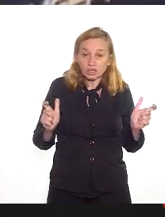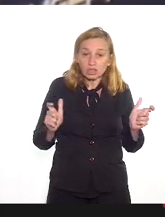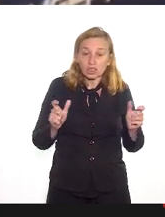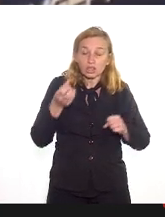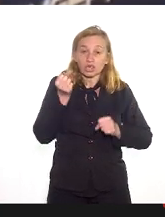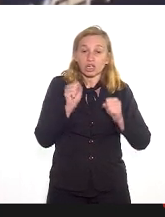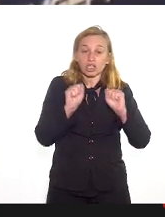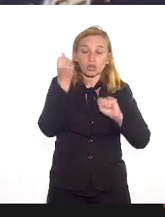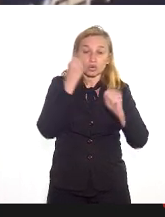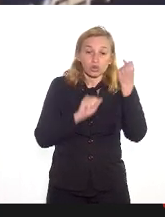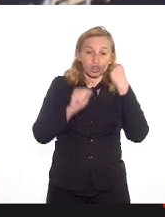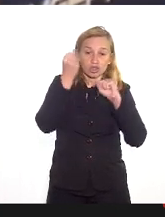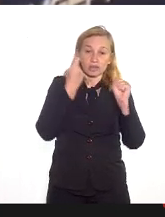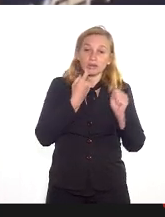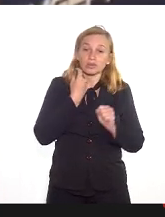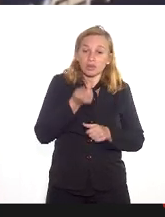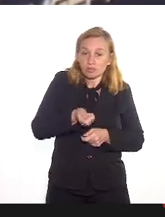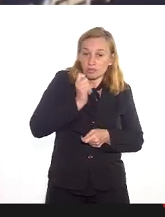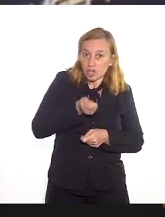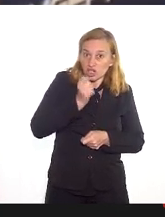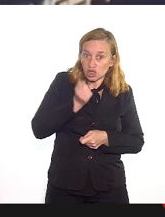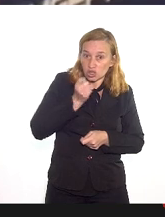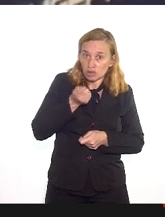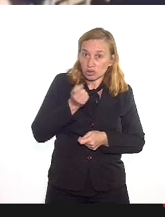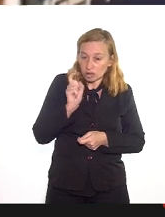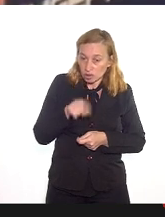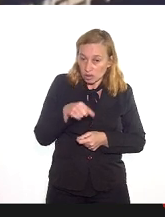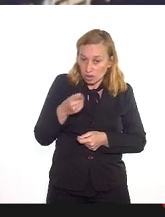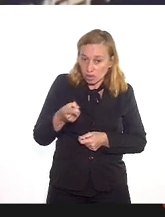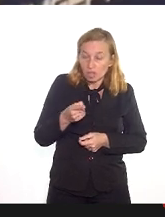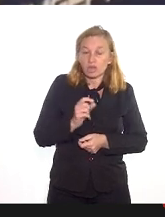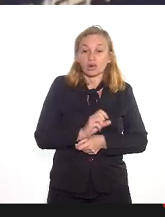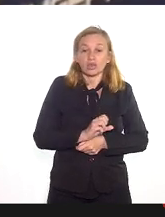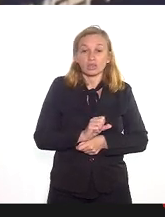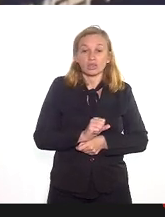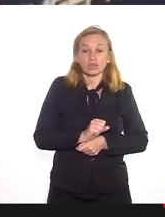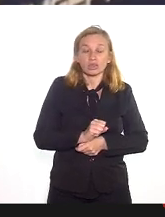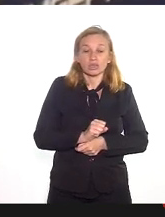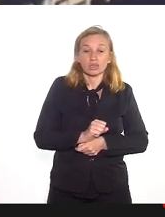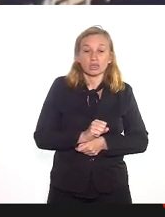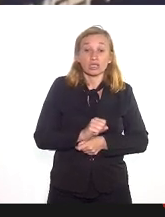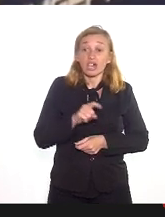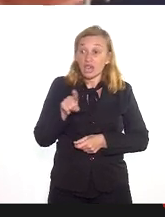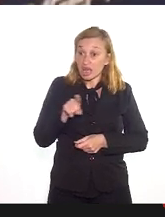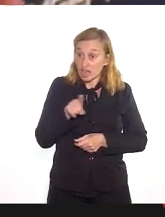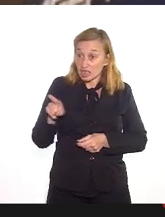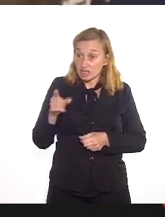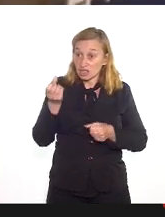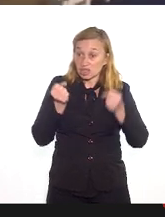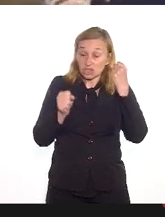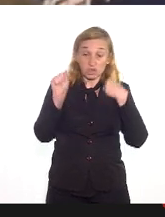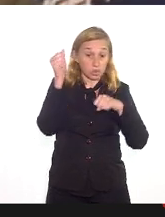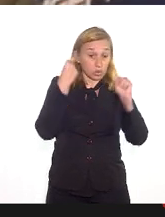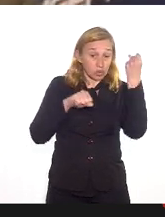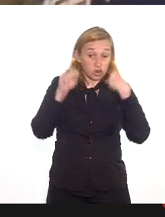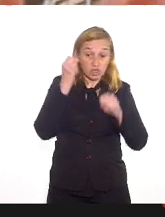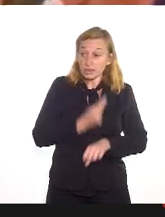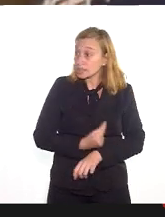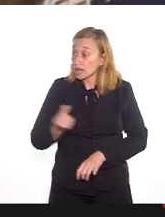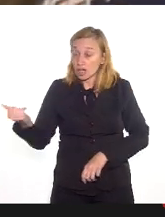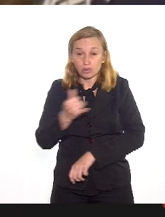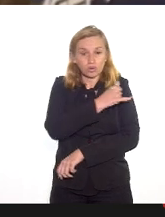de pescado, né? Gomes da Costa, Sardinhas 88, e essa indústria saiu do Rio de